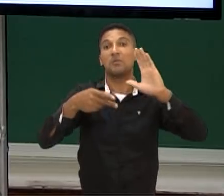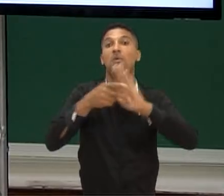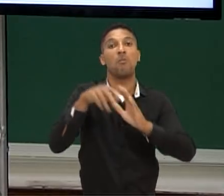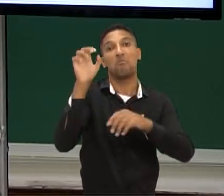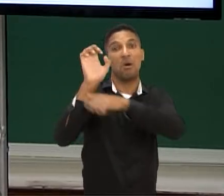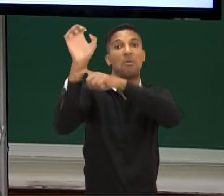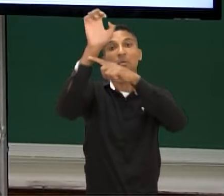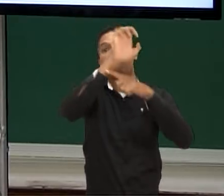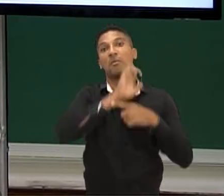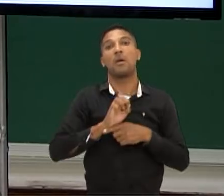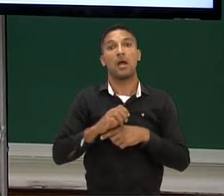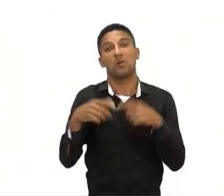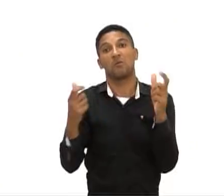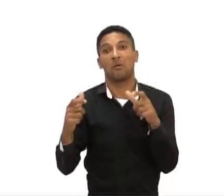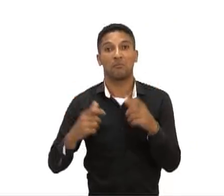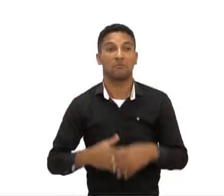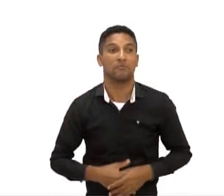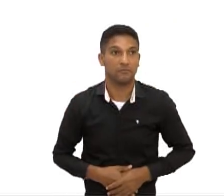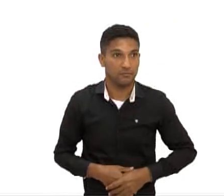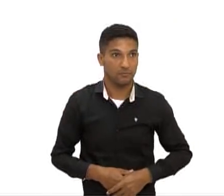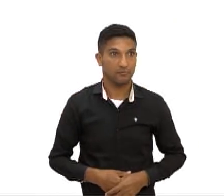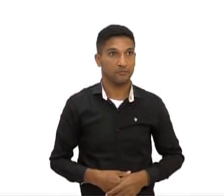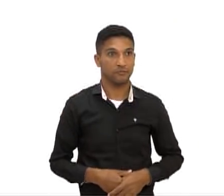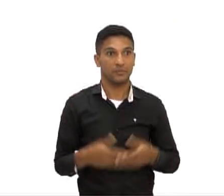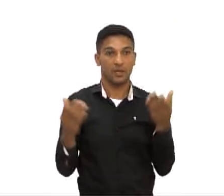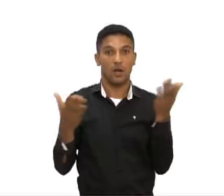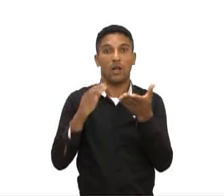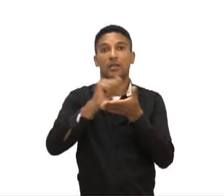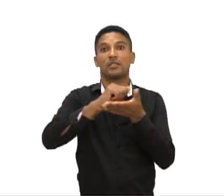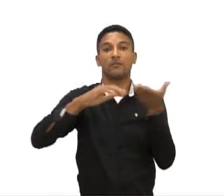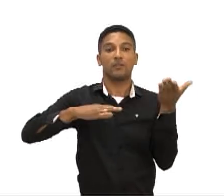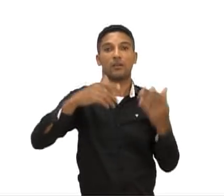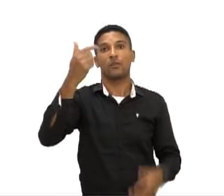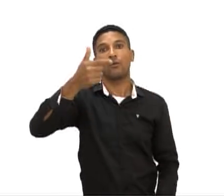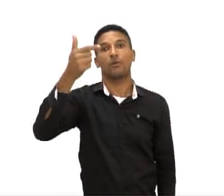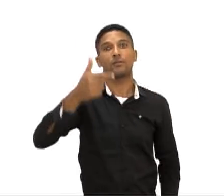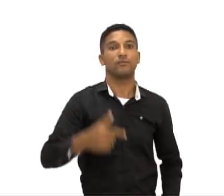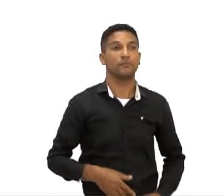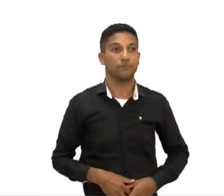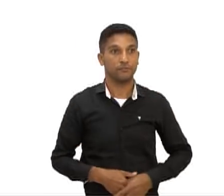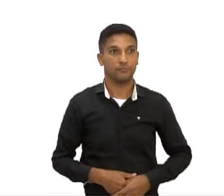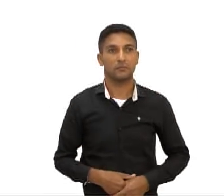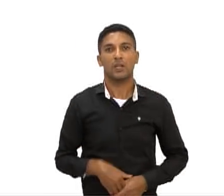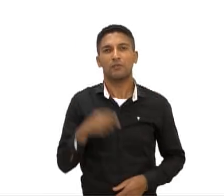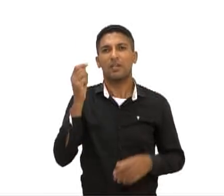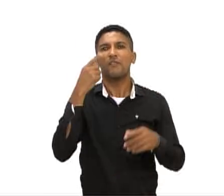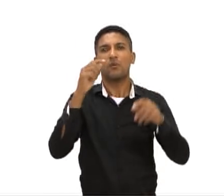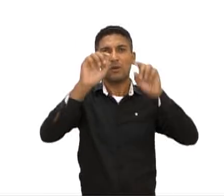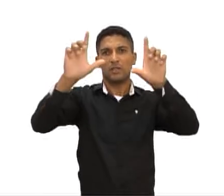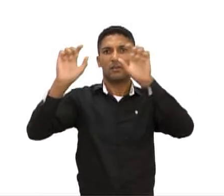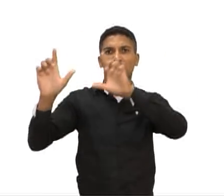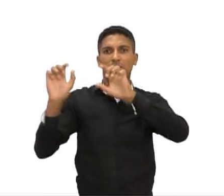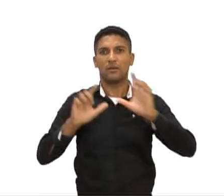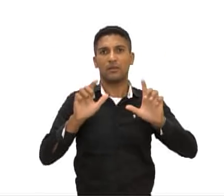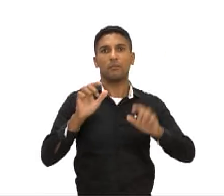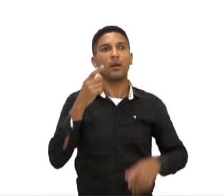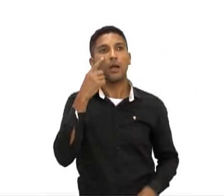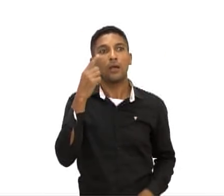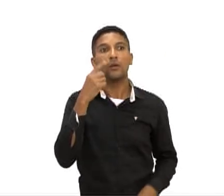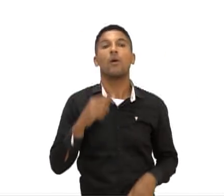Atividade 2. Em quais regiões brasileiras ocorrem essas paisagens